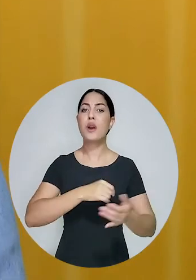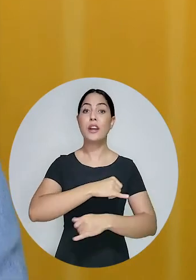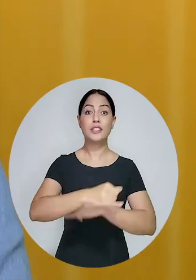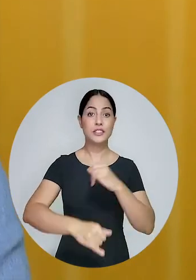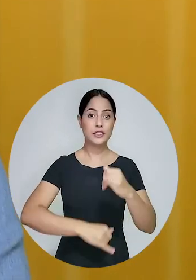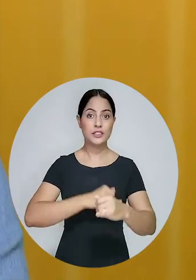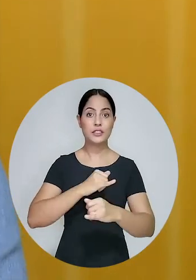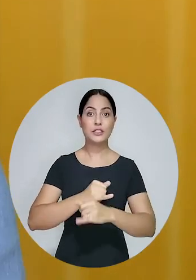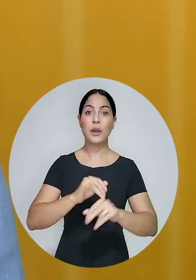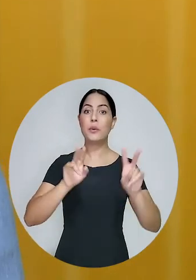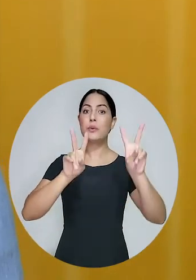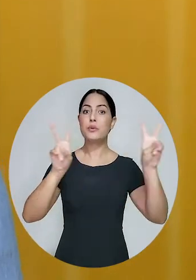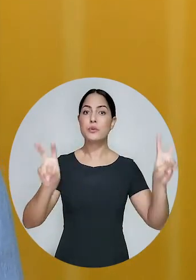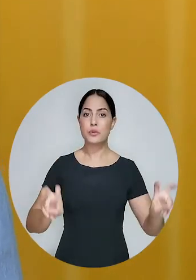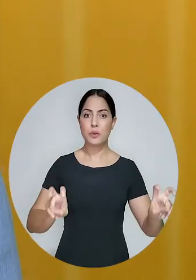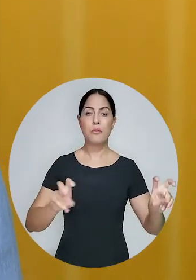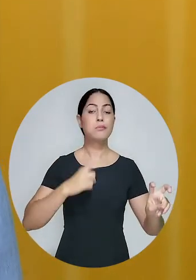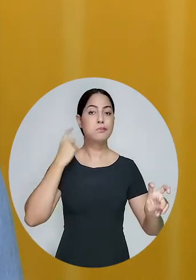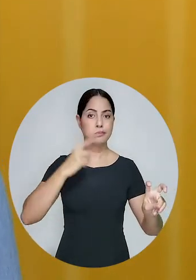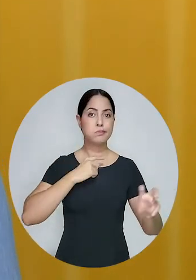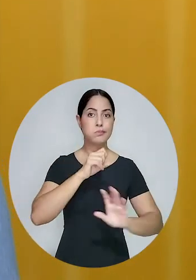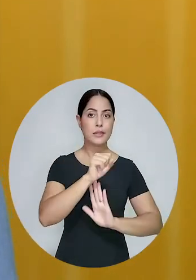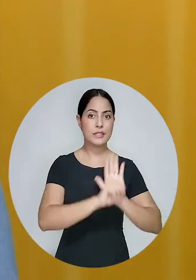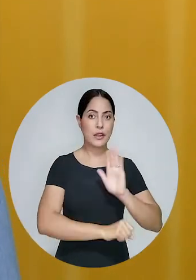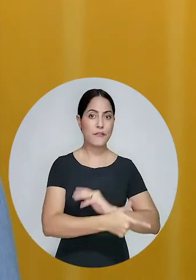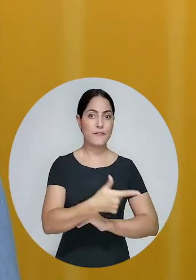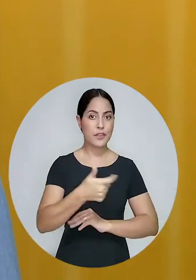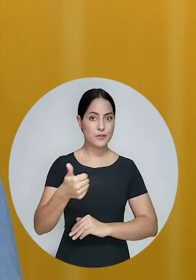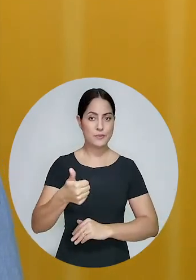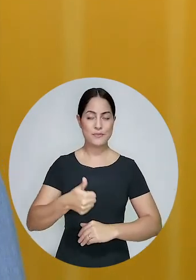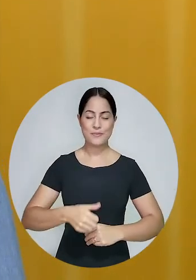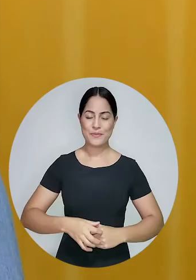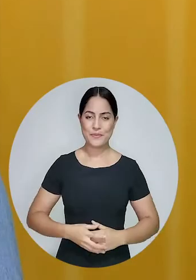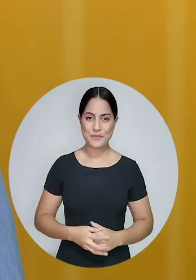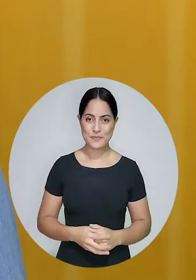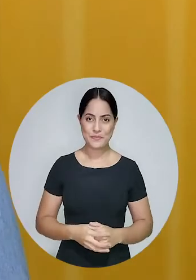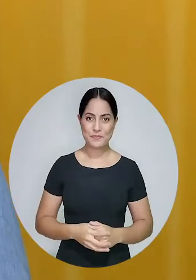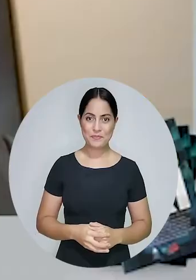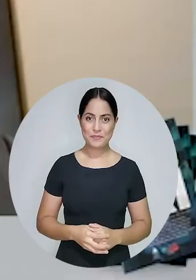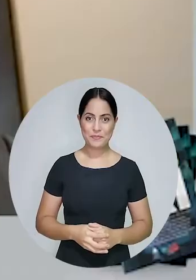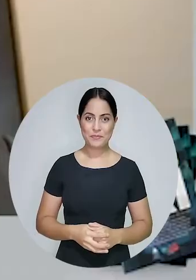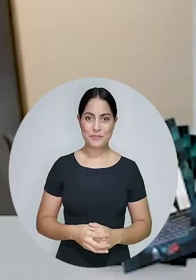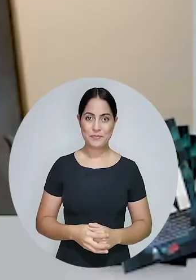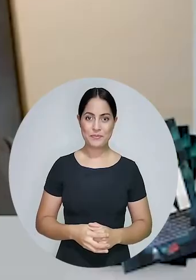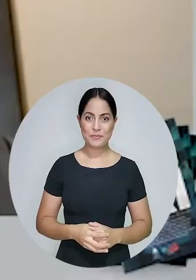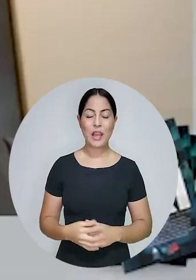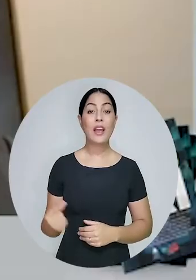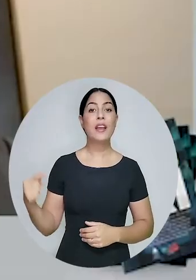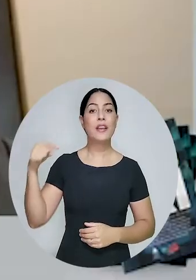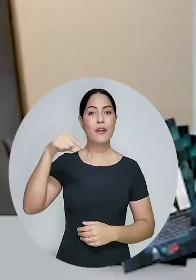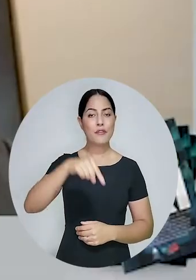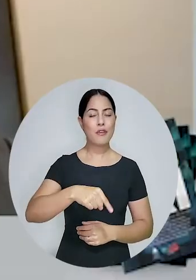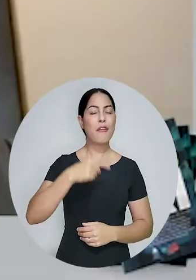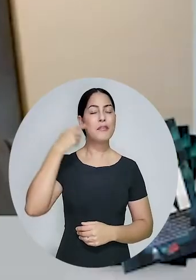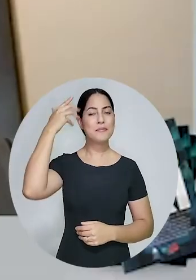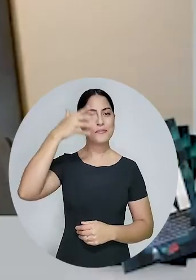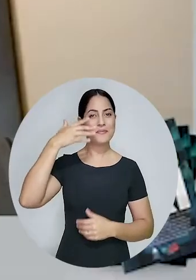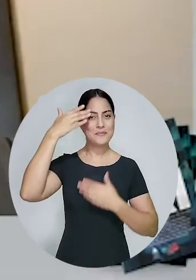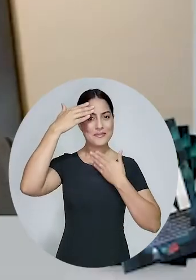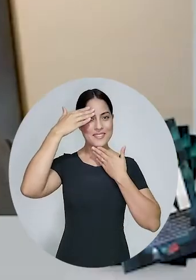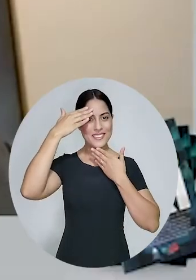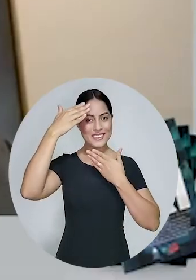aqui é o livro digital intitulado O Advogado do Século XXI. e eu queria fazer aqui um